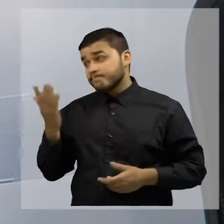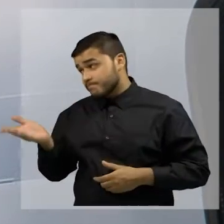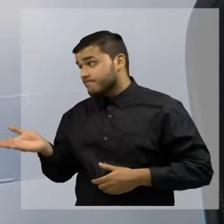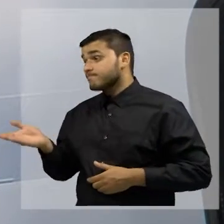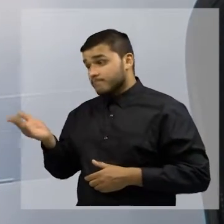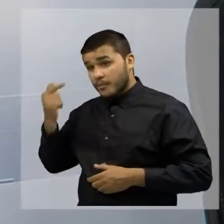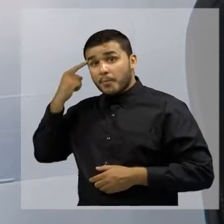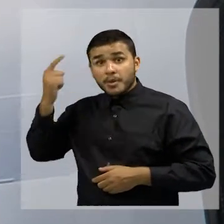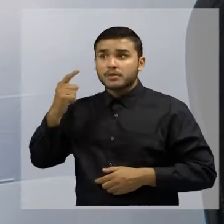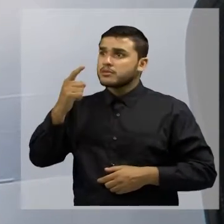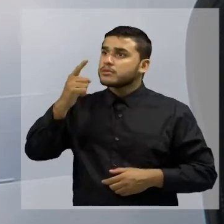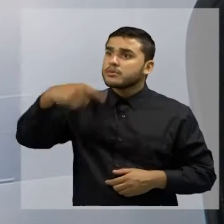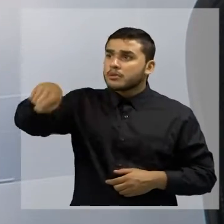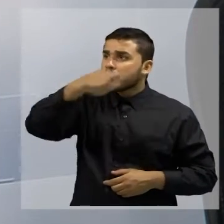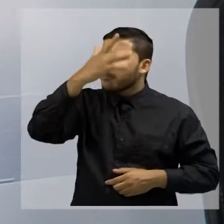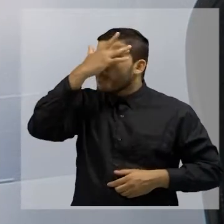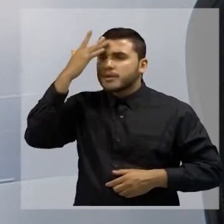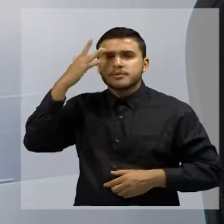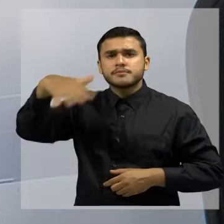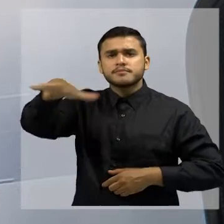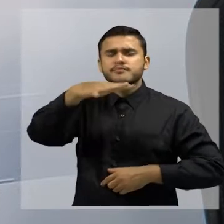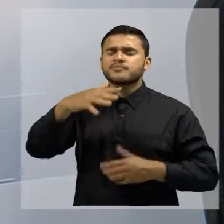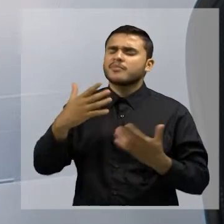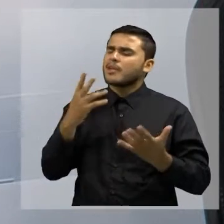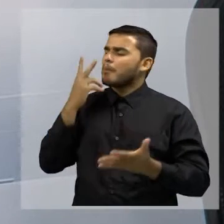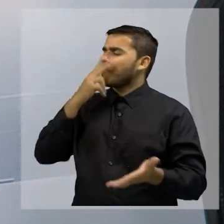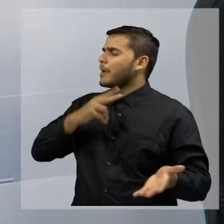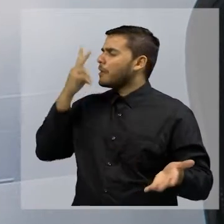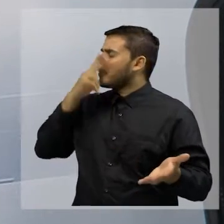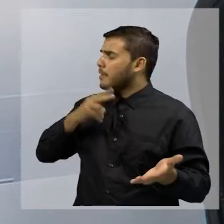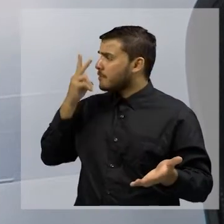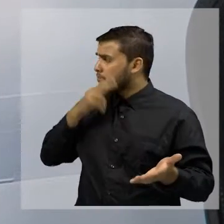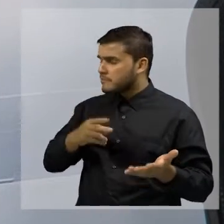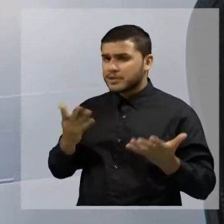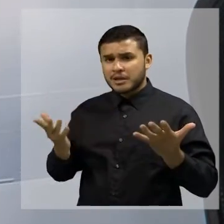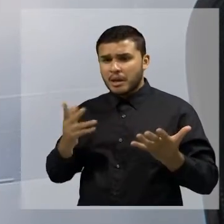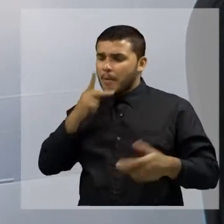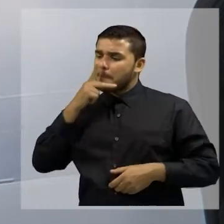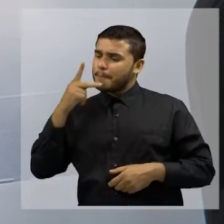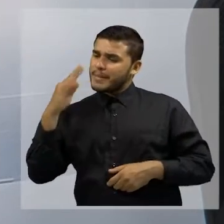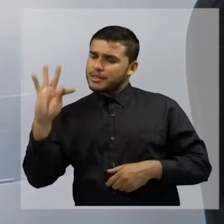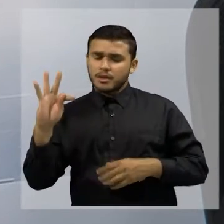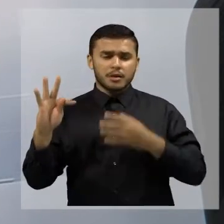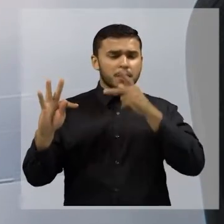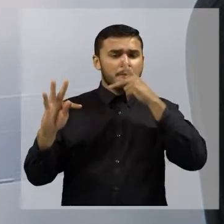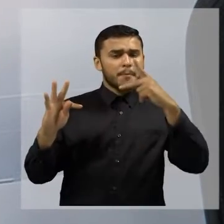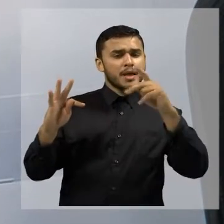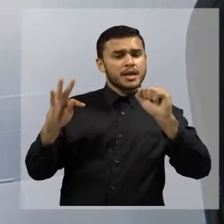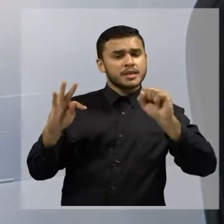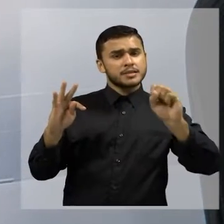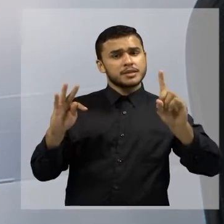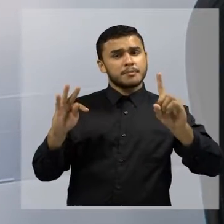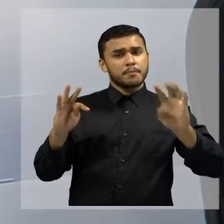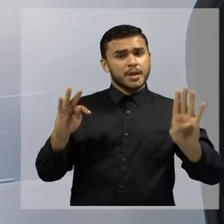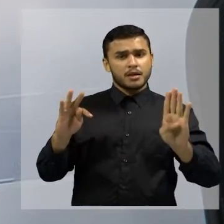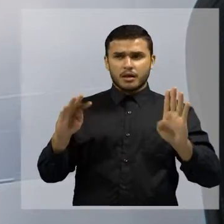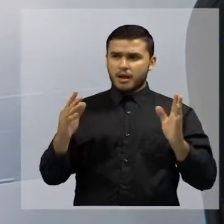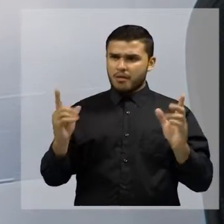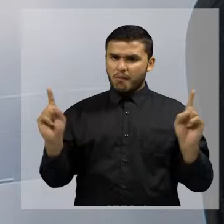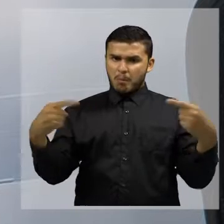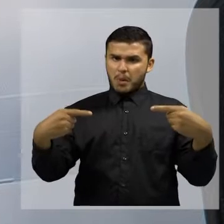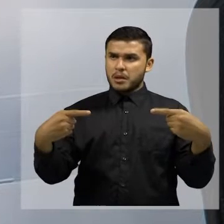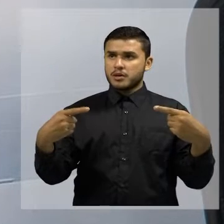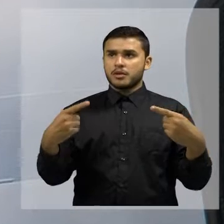republicana que, cansado daquele falso embate entre PT e PSDB, achou que a terceira via,